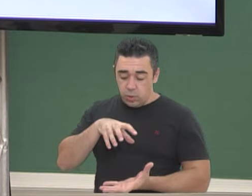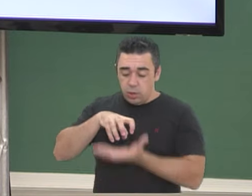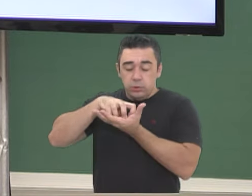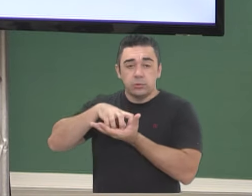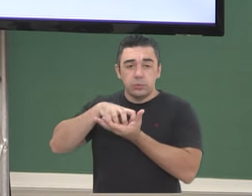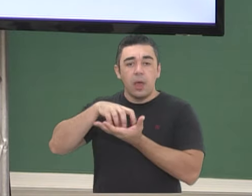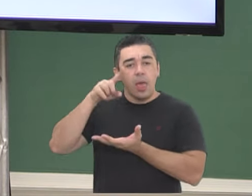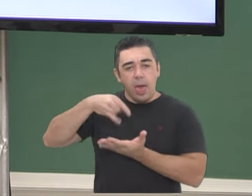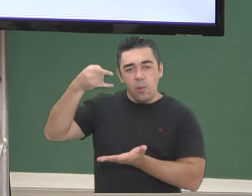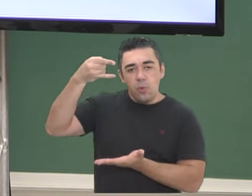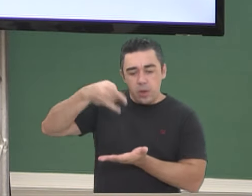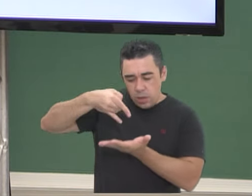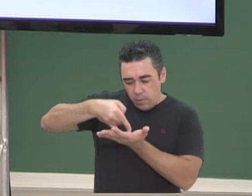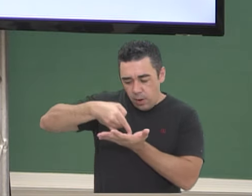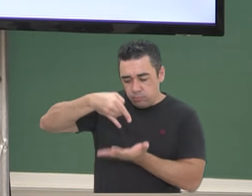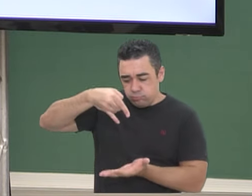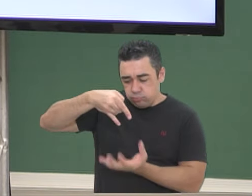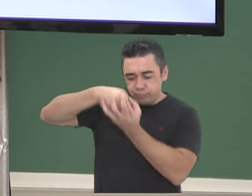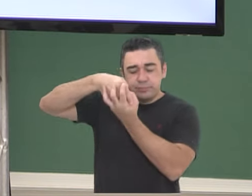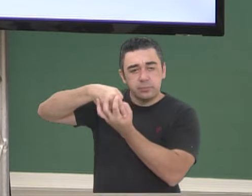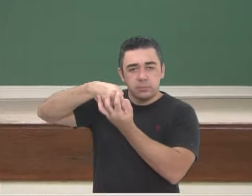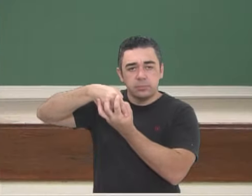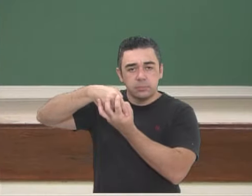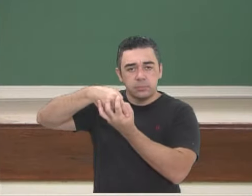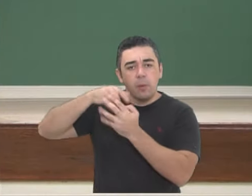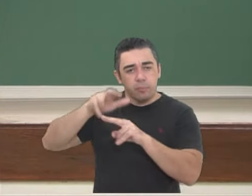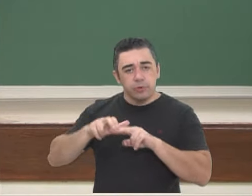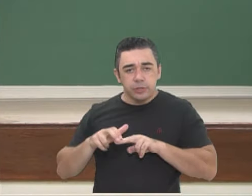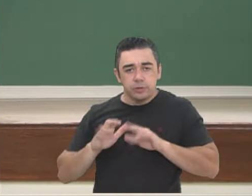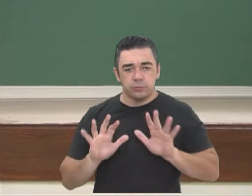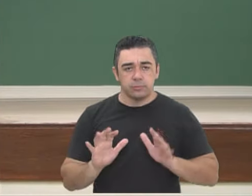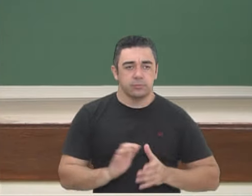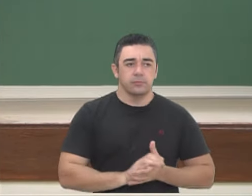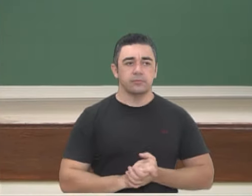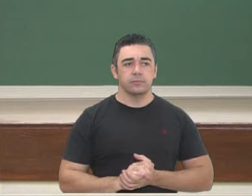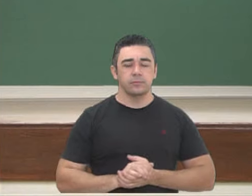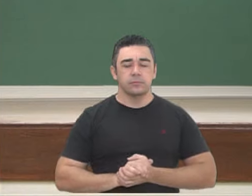atração por esse metal certo